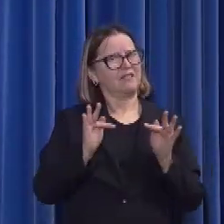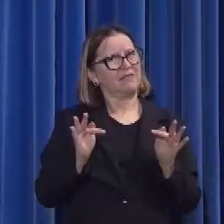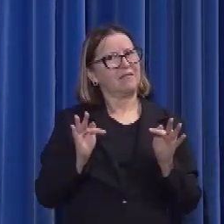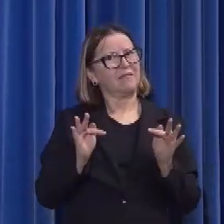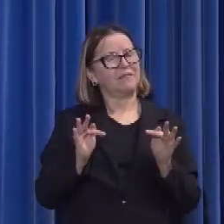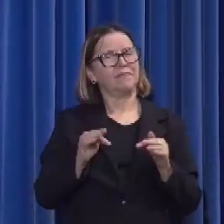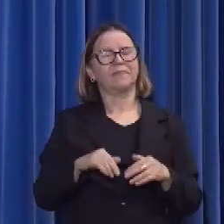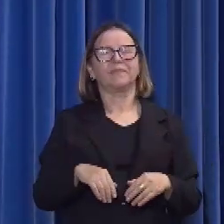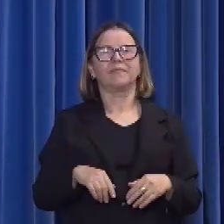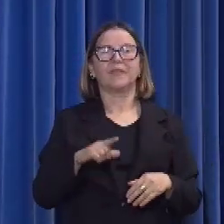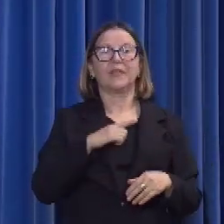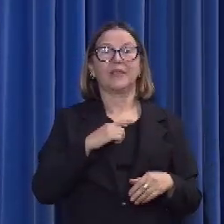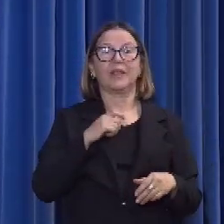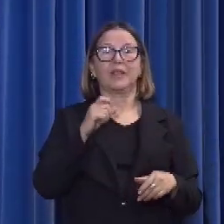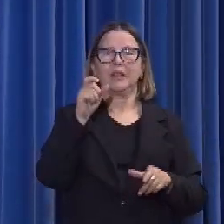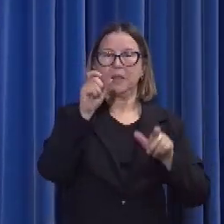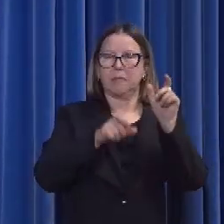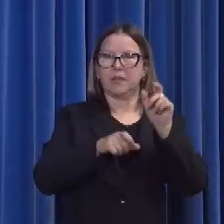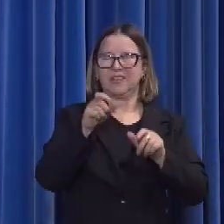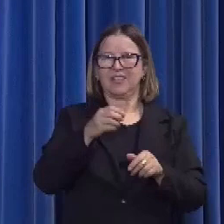Tem gente que vive uma